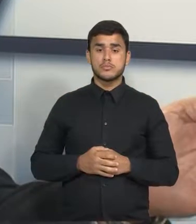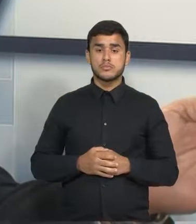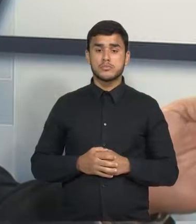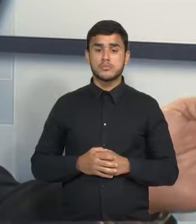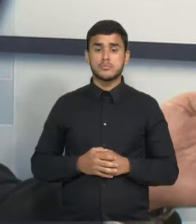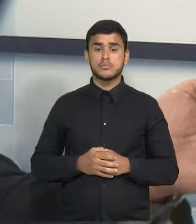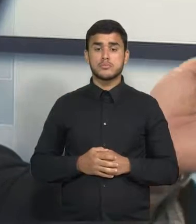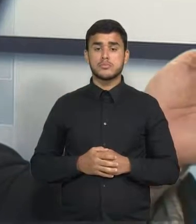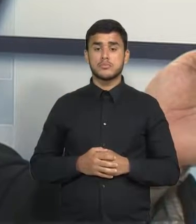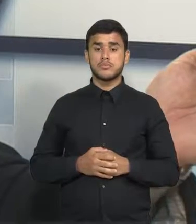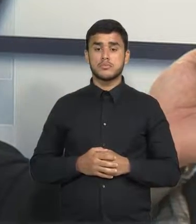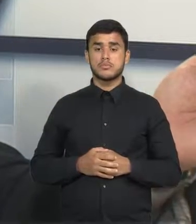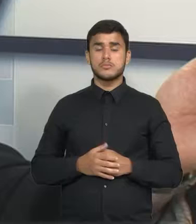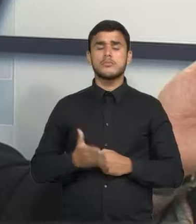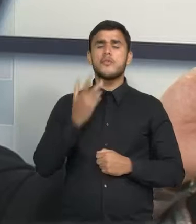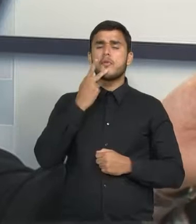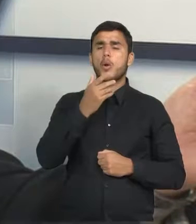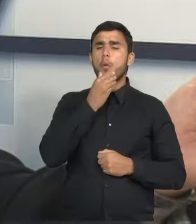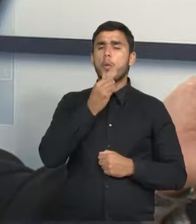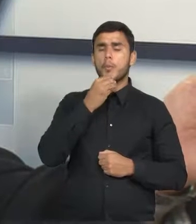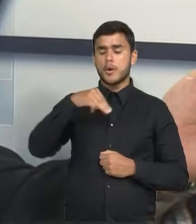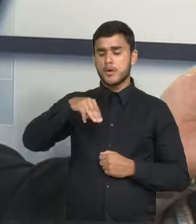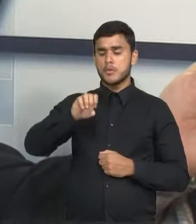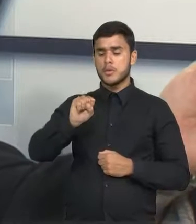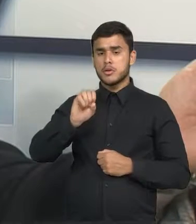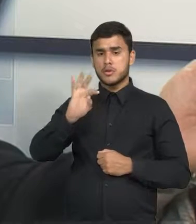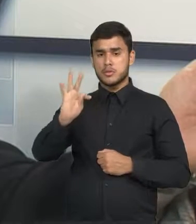do líder do MST, né?